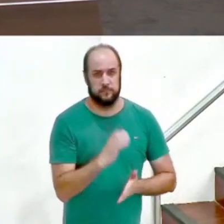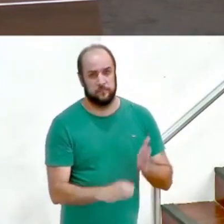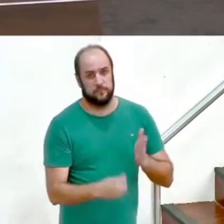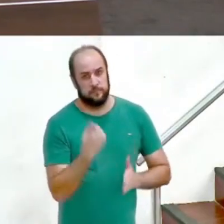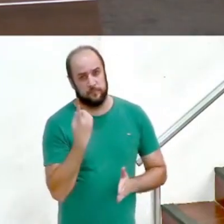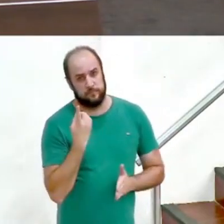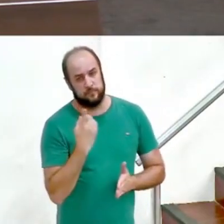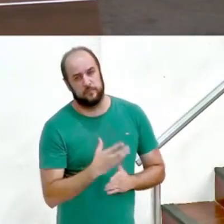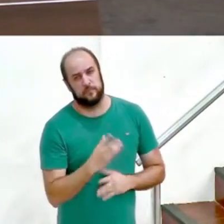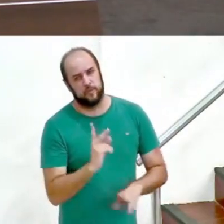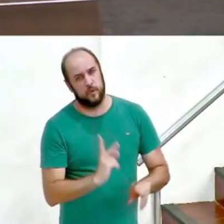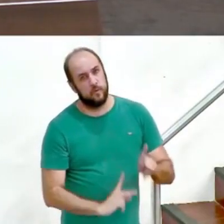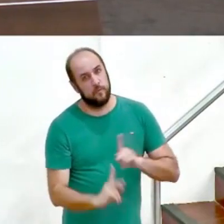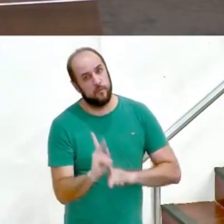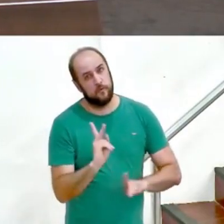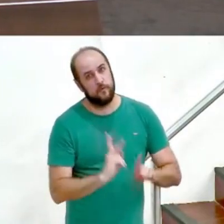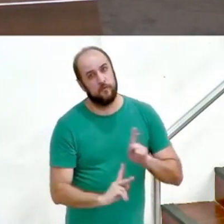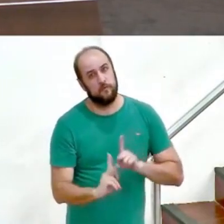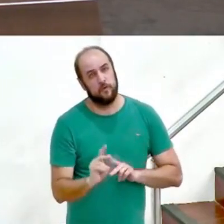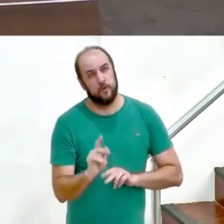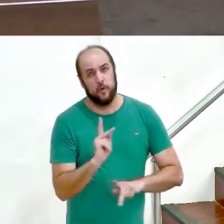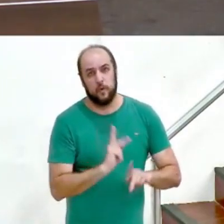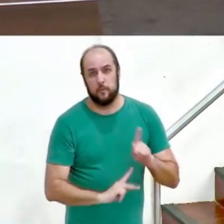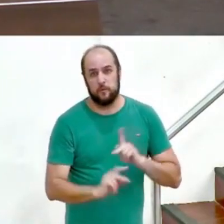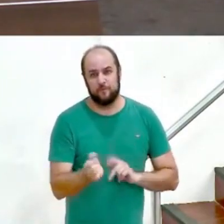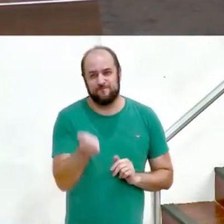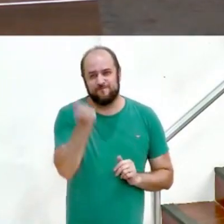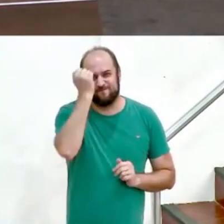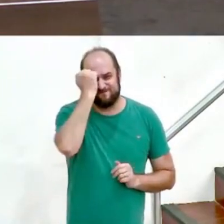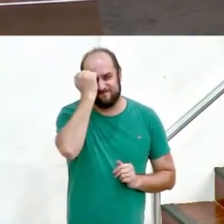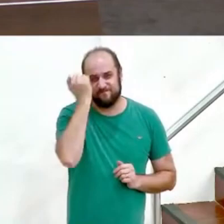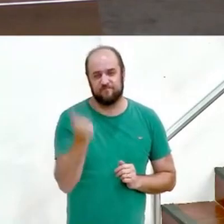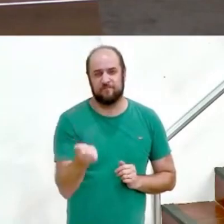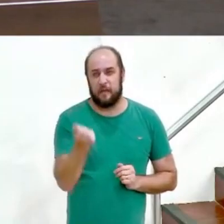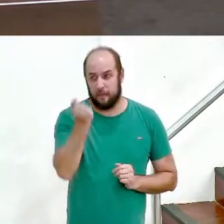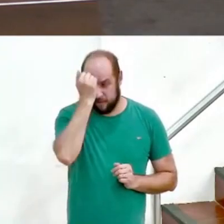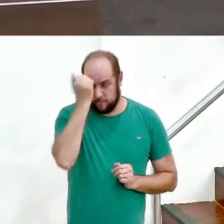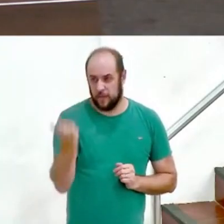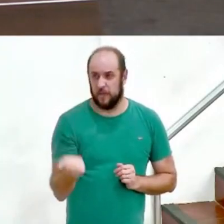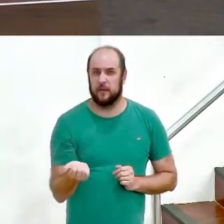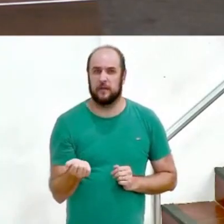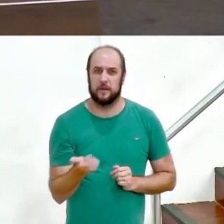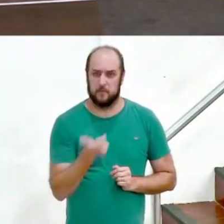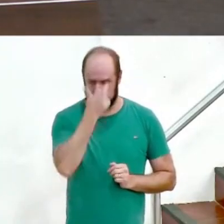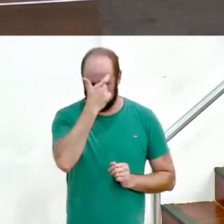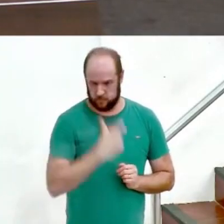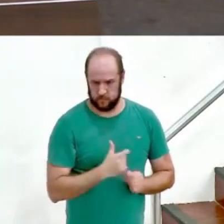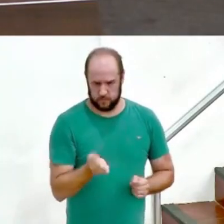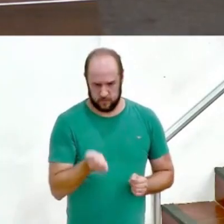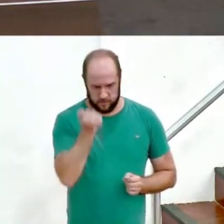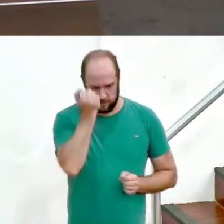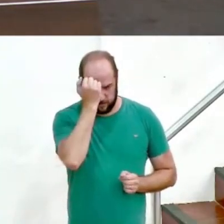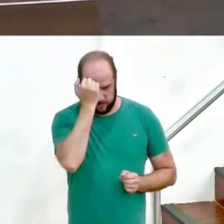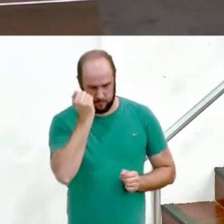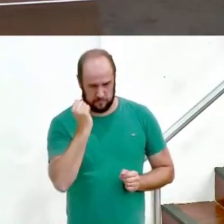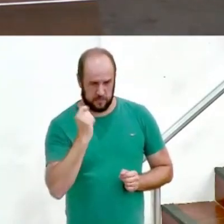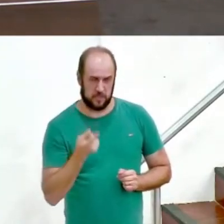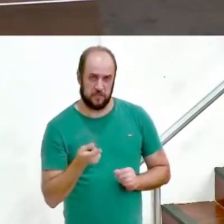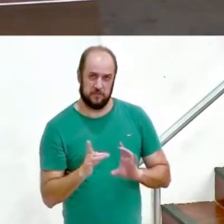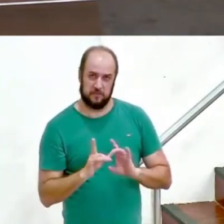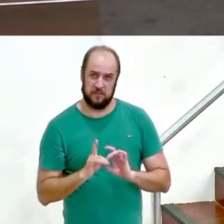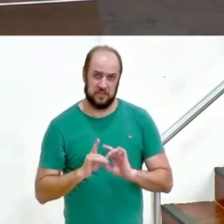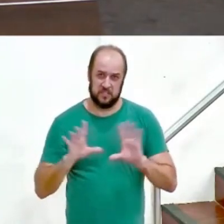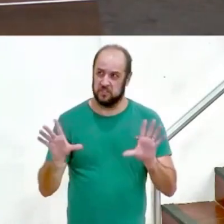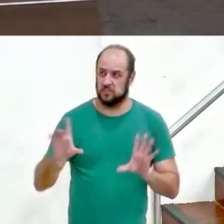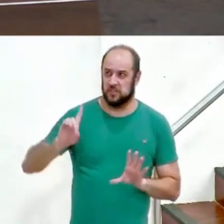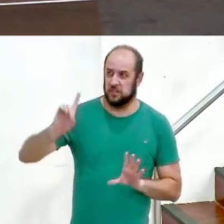1, o povo se arrepende da postura de colocar em segundo plano a adoração